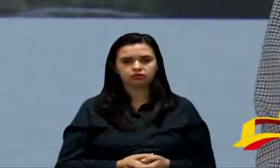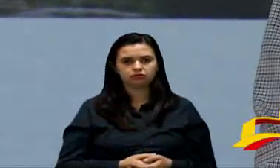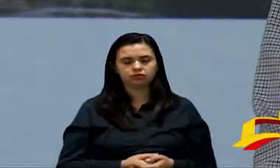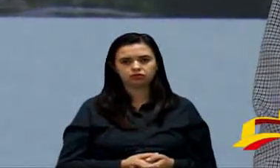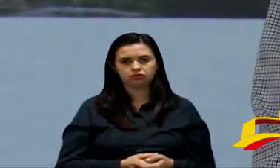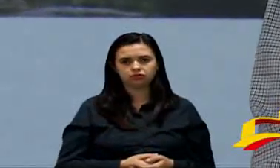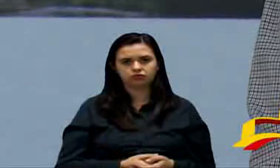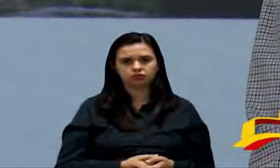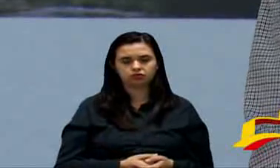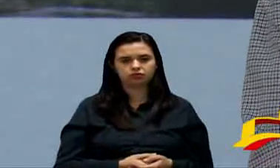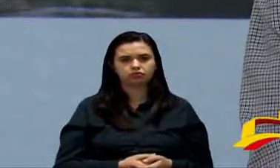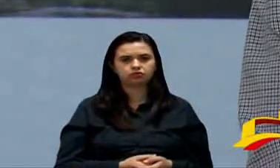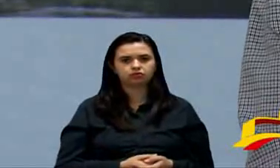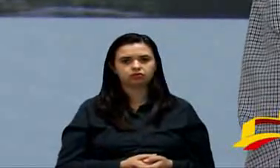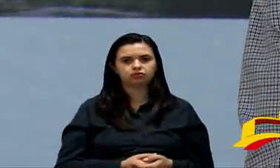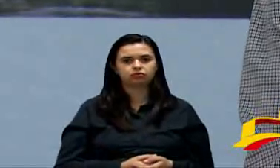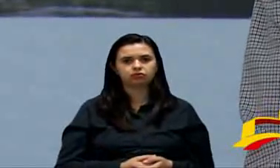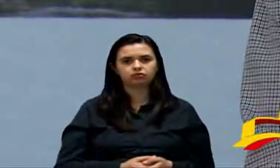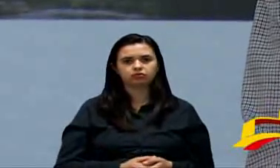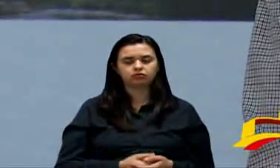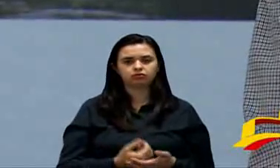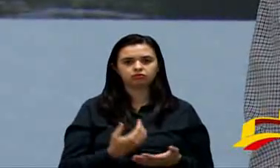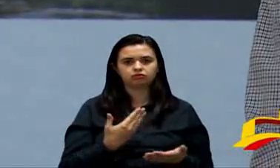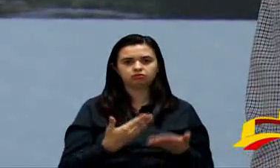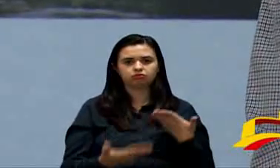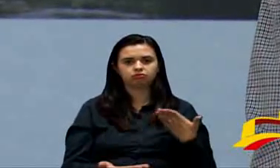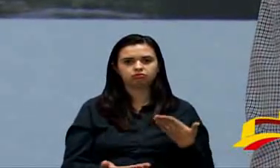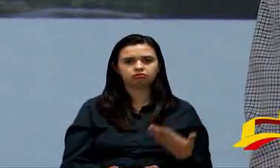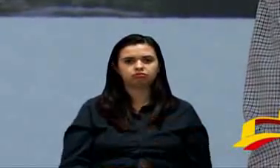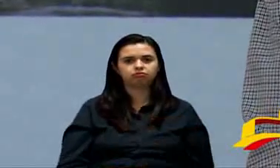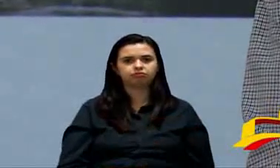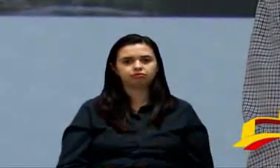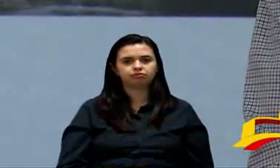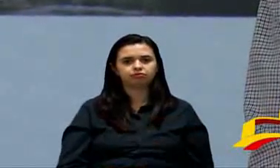Não foi? Perdeu.